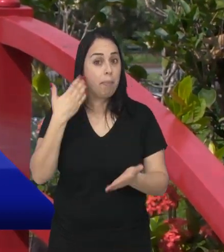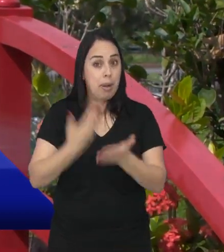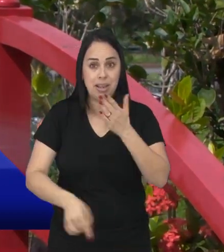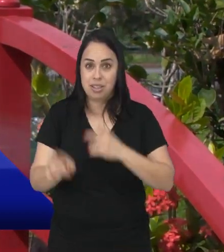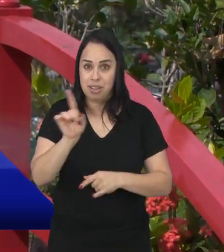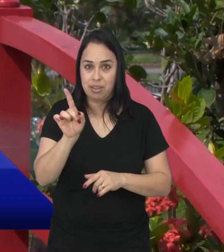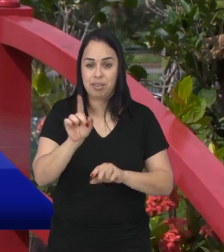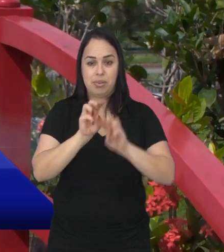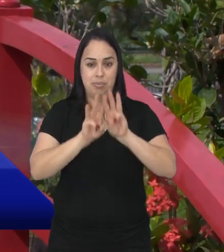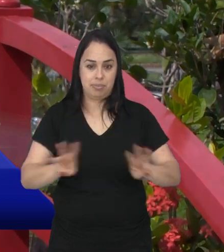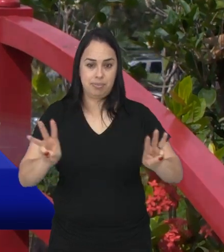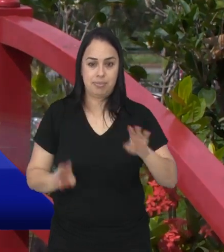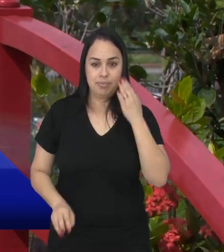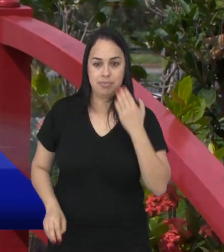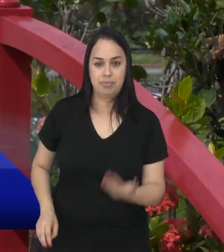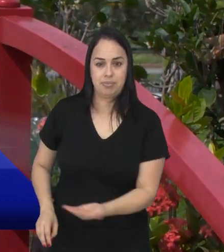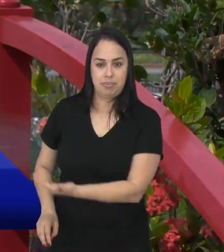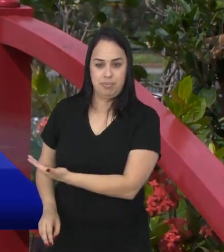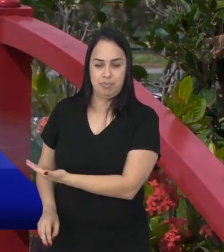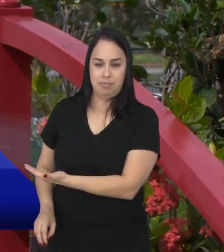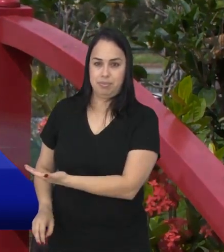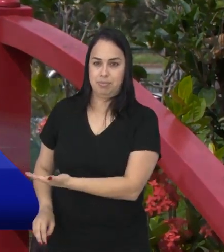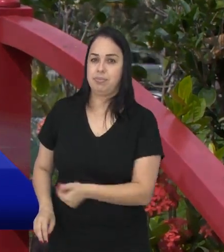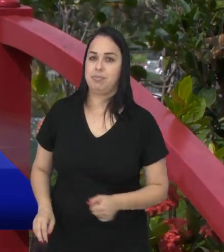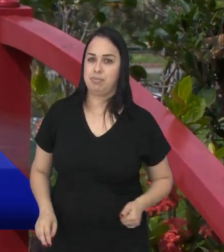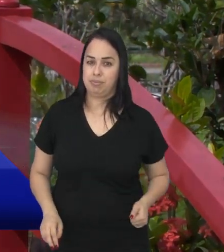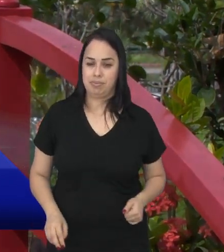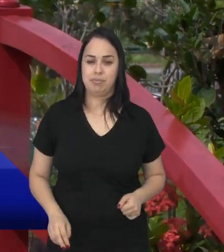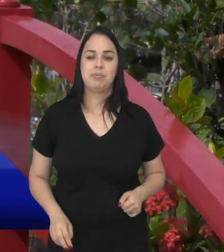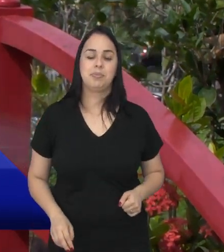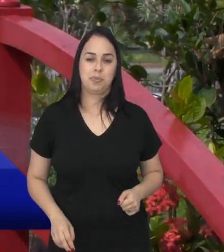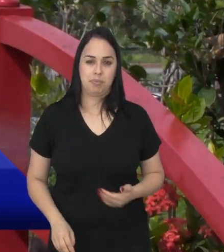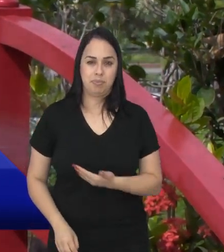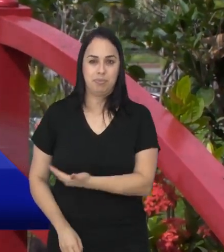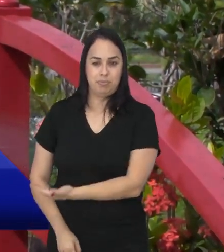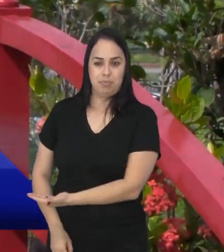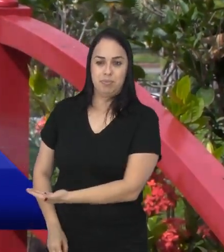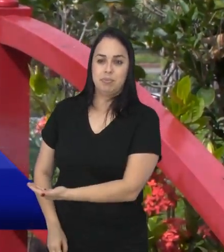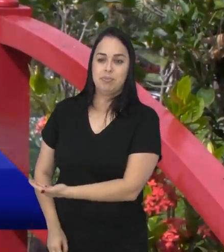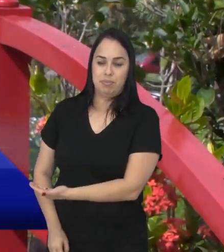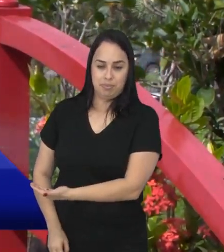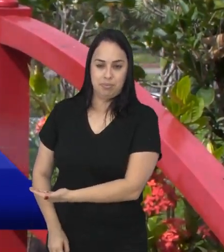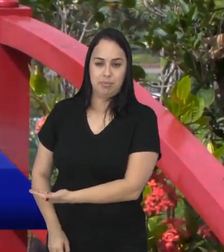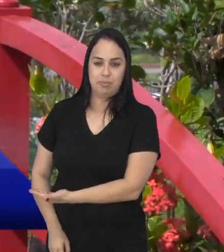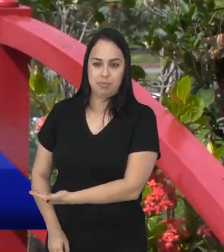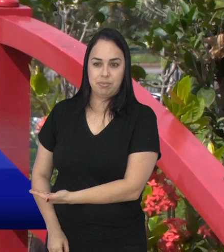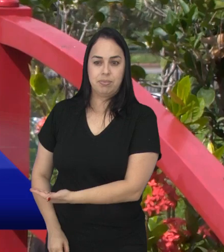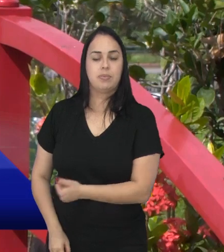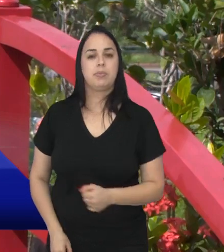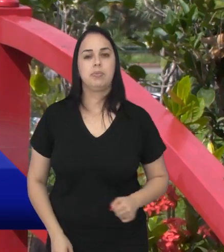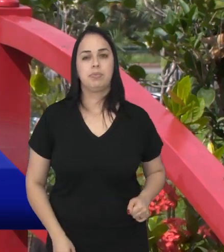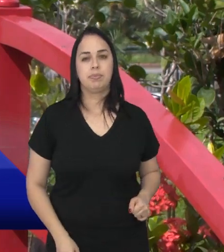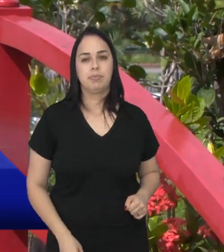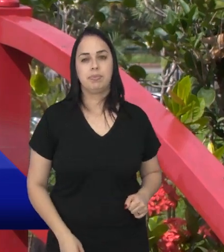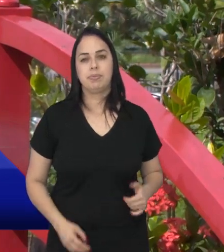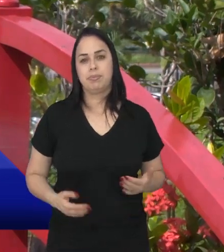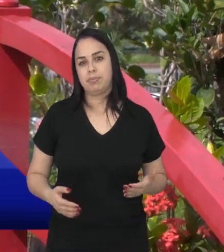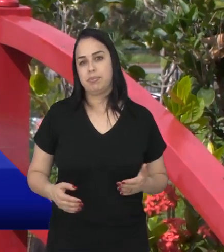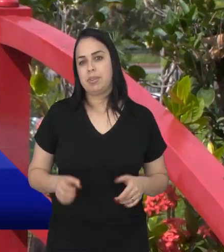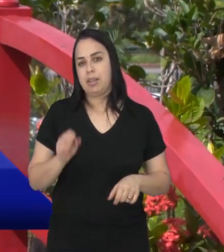essa oportunidade jovem o site para inscrição tá aí aparecendo na tela é o plataforma ponto proa.org.br